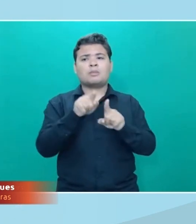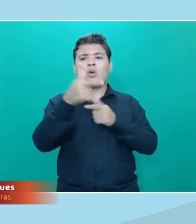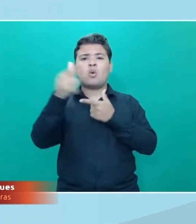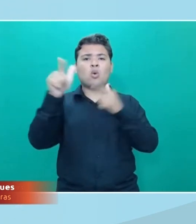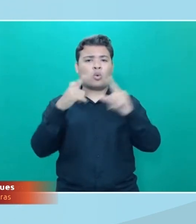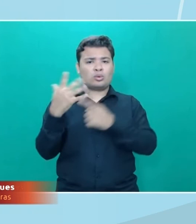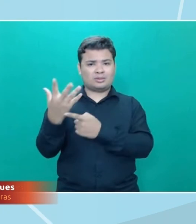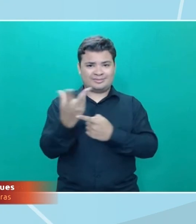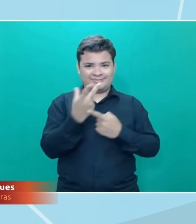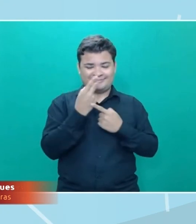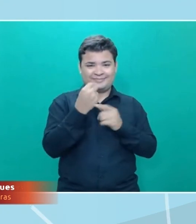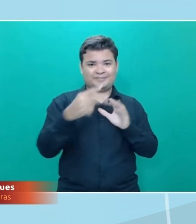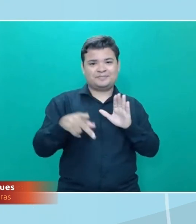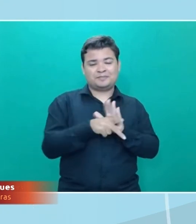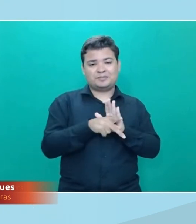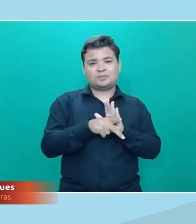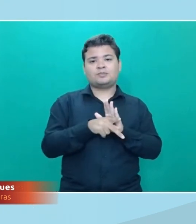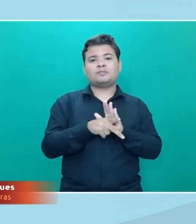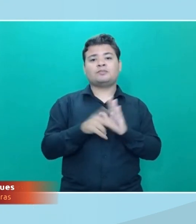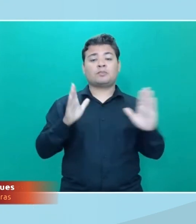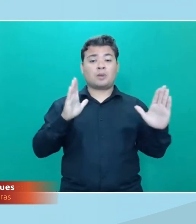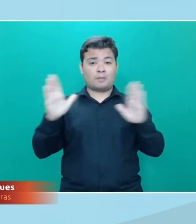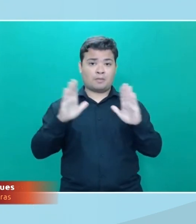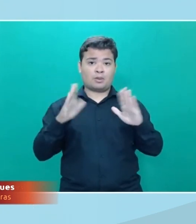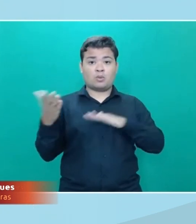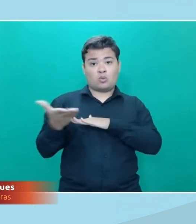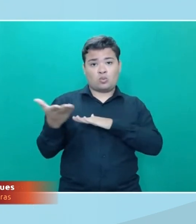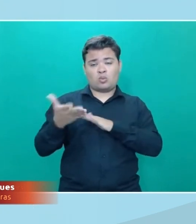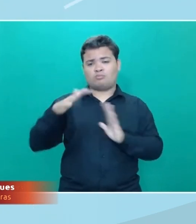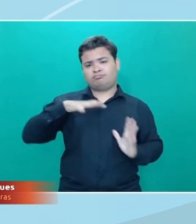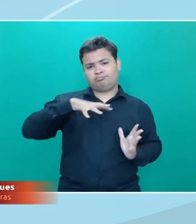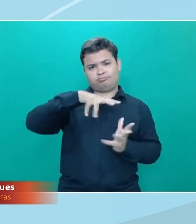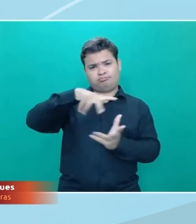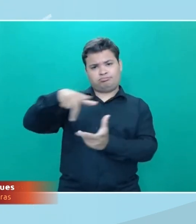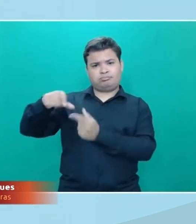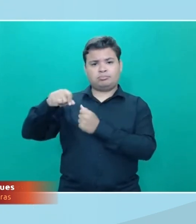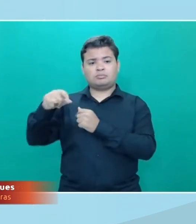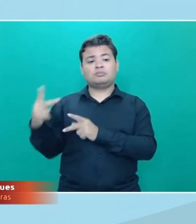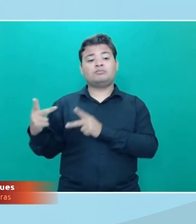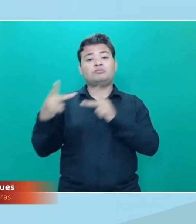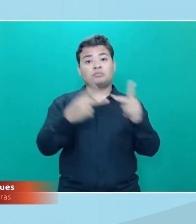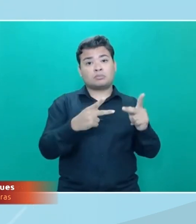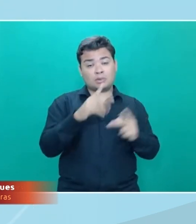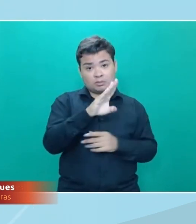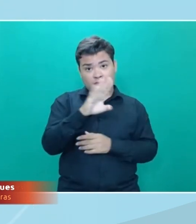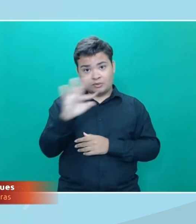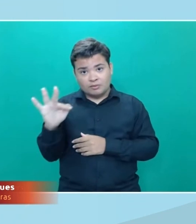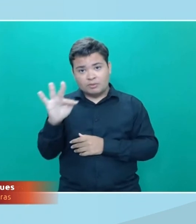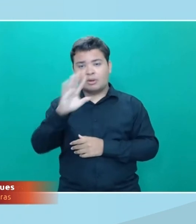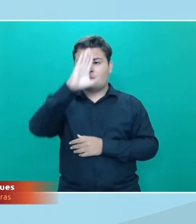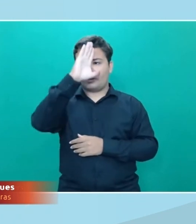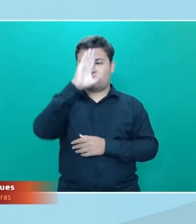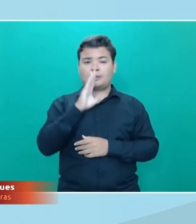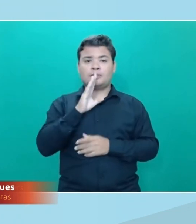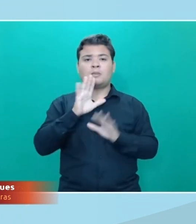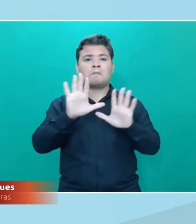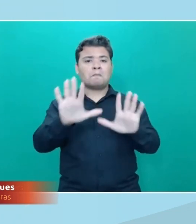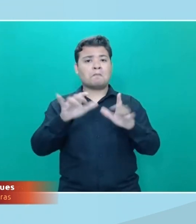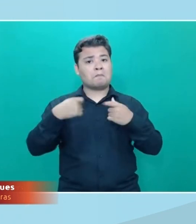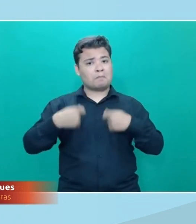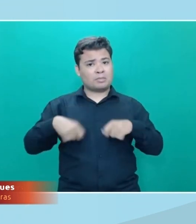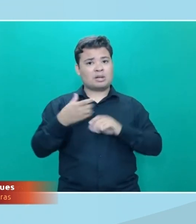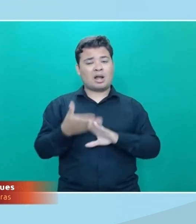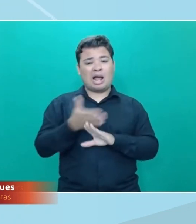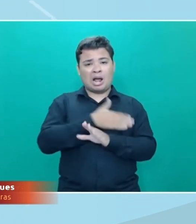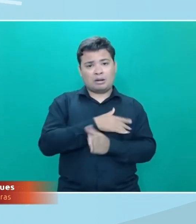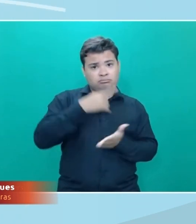arte contemporânea mundial. A visitação à Galeria de Artes Basileu França é gratuita, mas é preciso fazer um